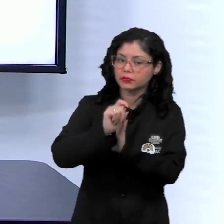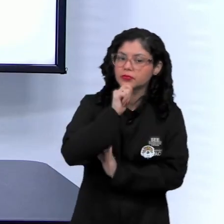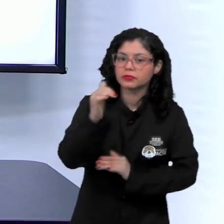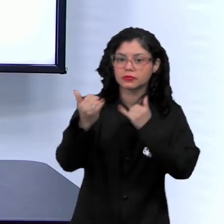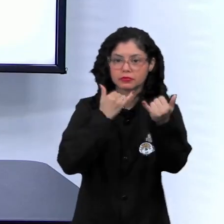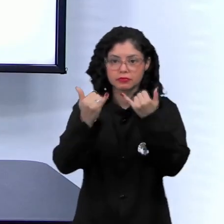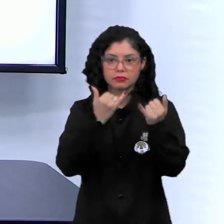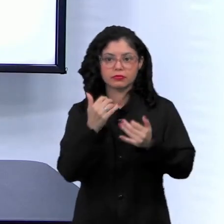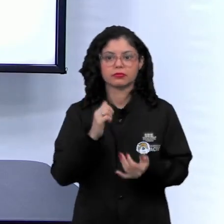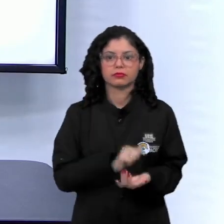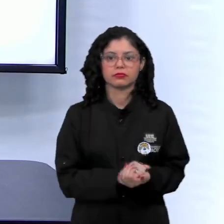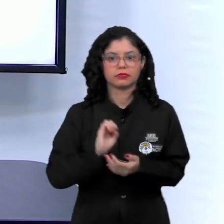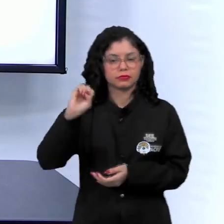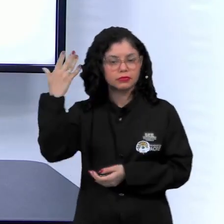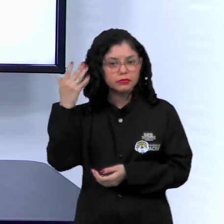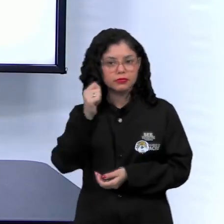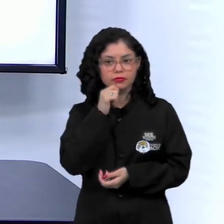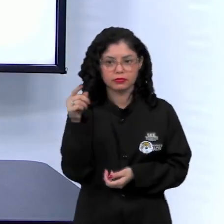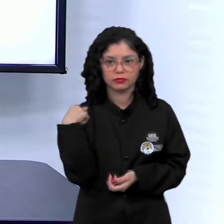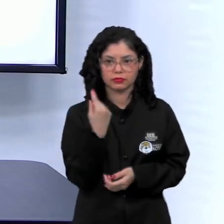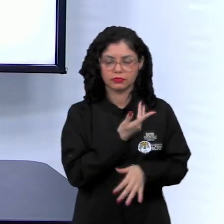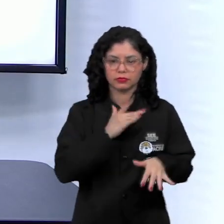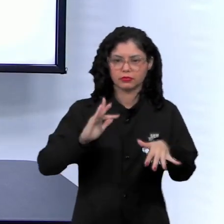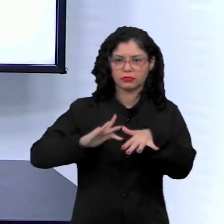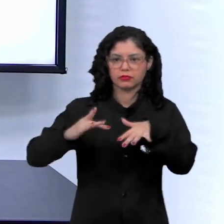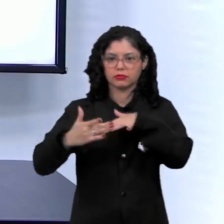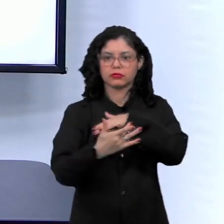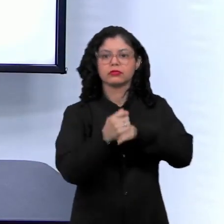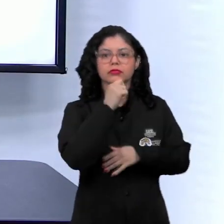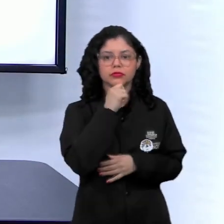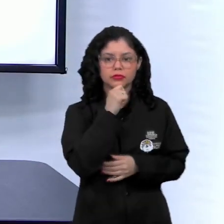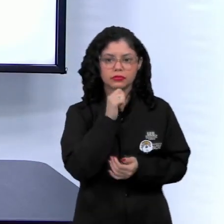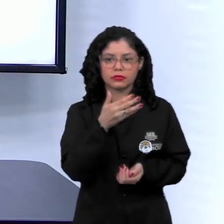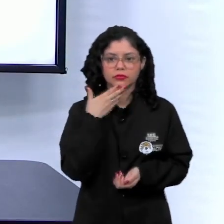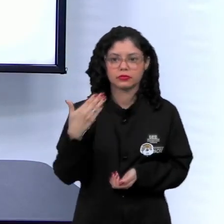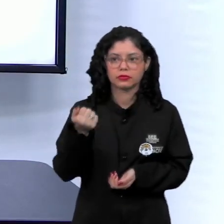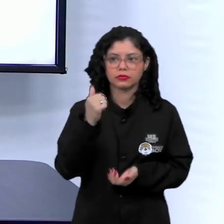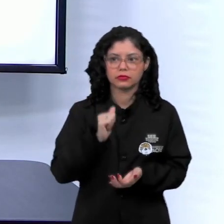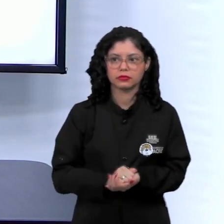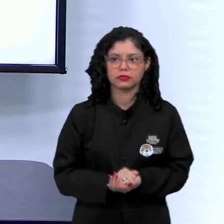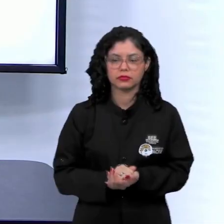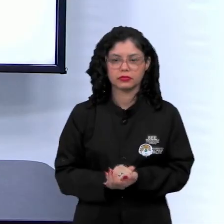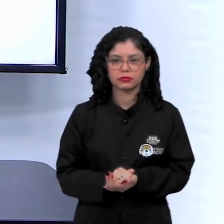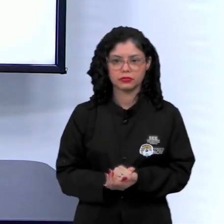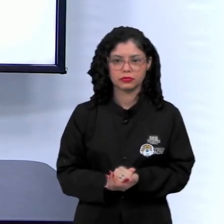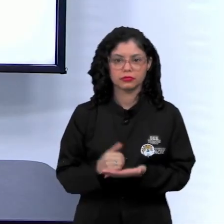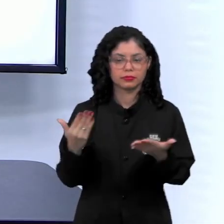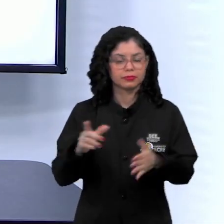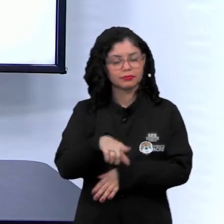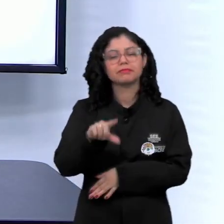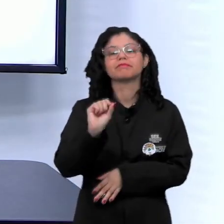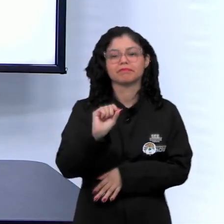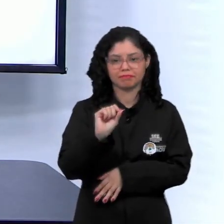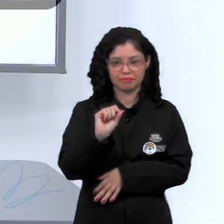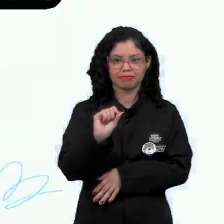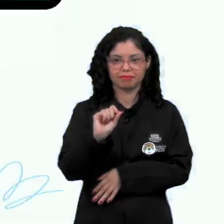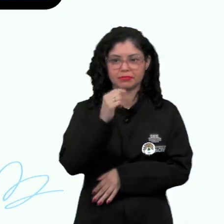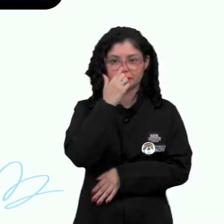informações ela acontecer nessas redes sociais, melhor Então, essa alternativa, ela